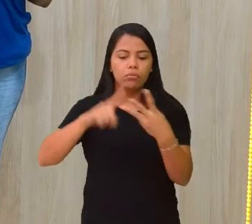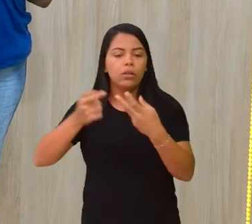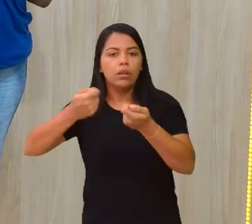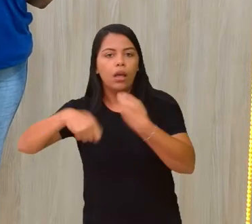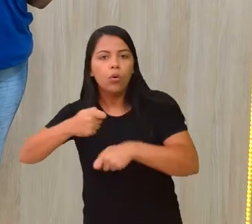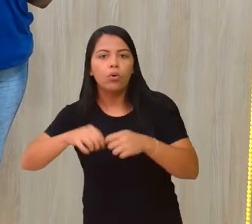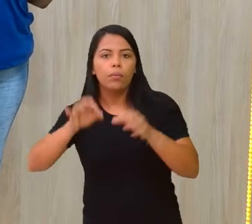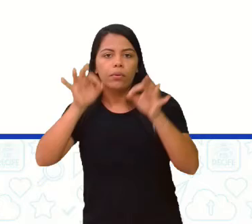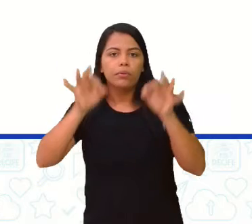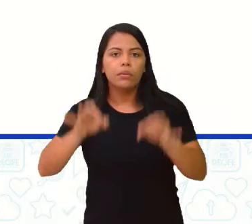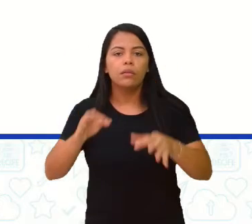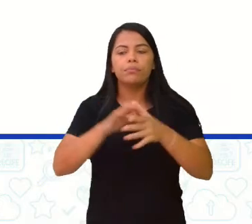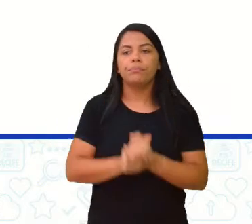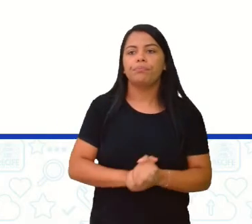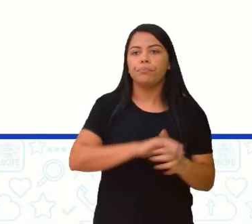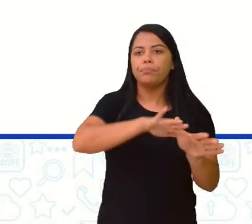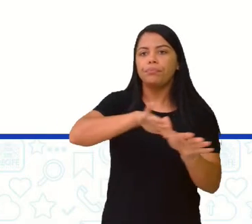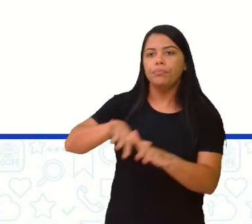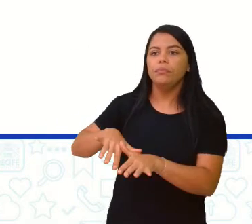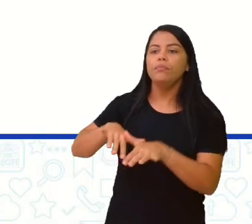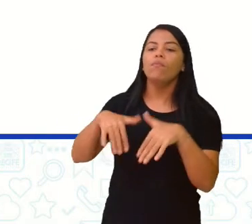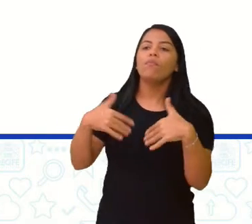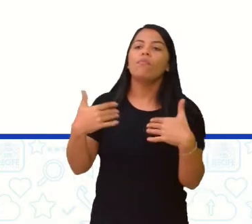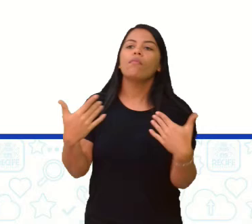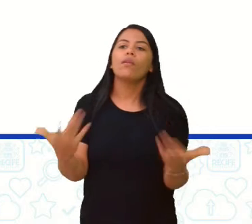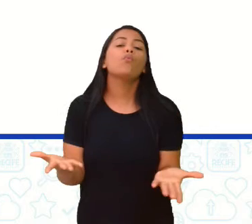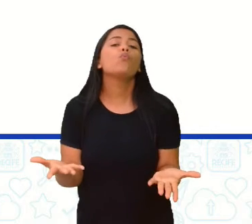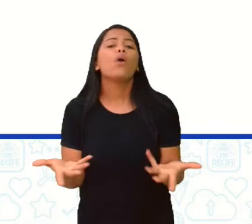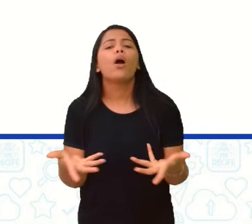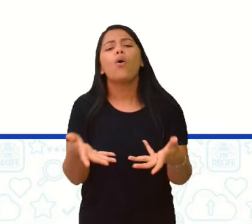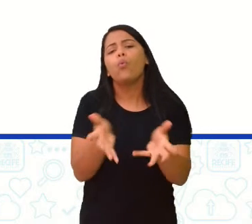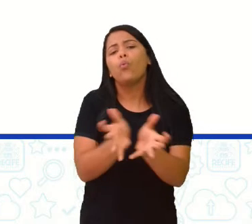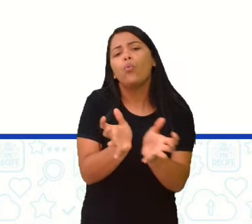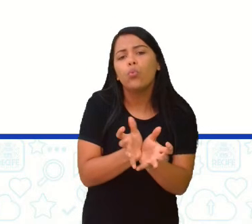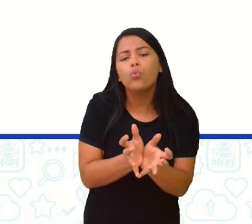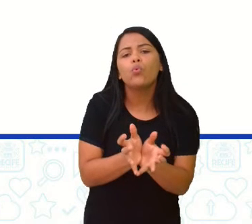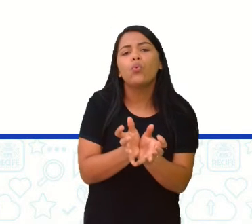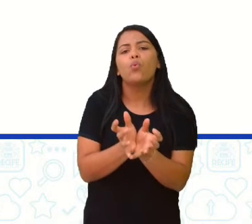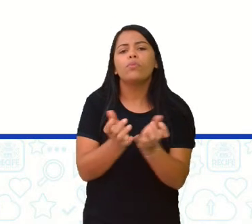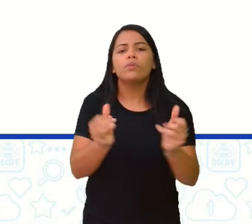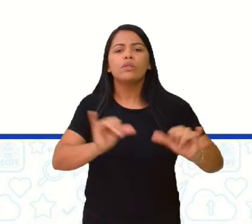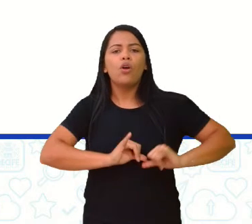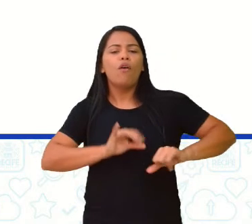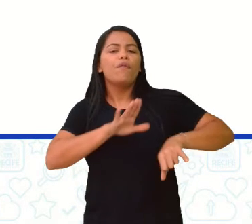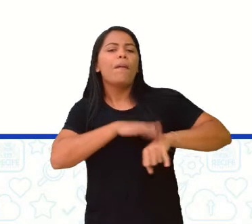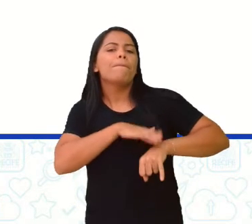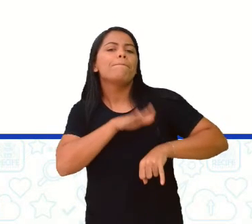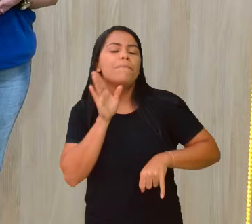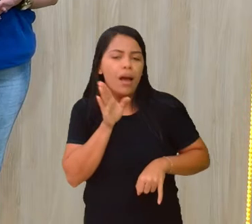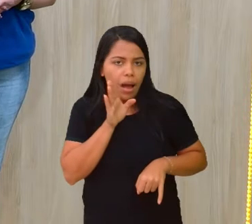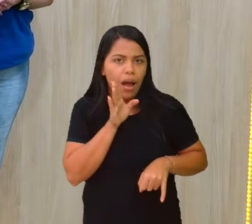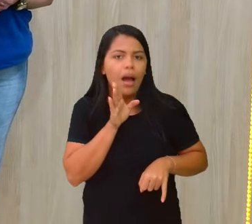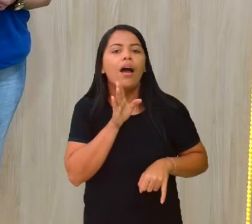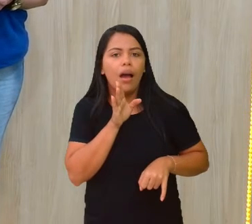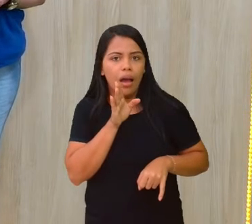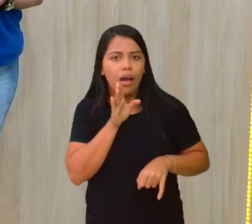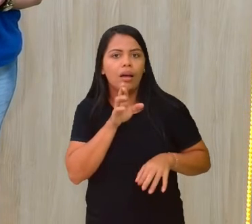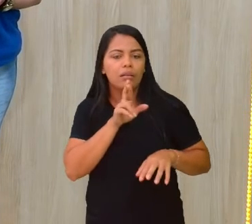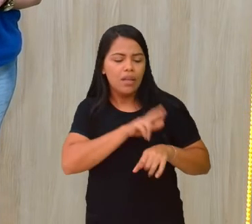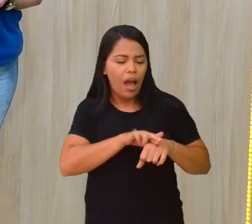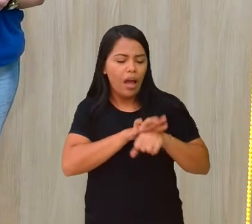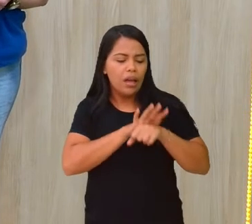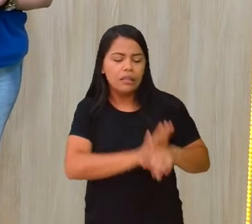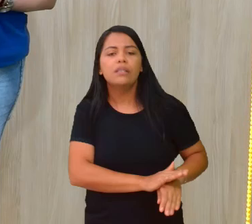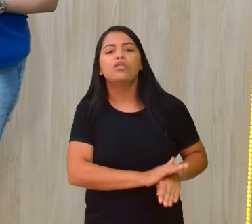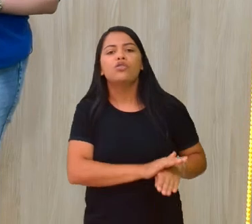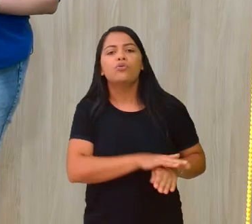quais são os povos que mais sofreram, né? Que sofrem racismo ambiental? Sofreram não, que sofrem ainda, né? As principais vítimas do racismo